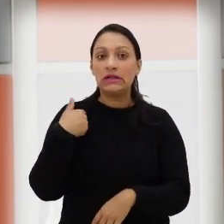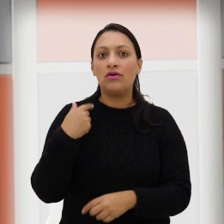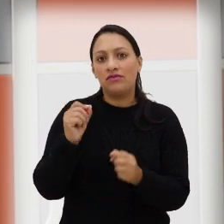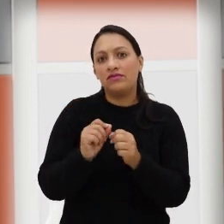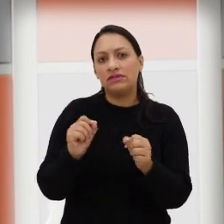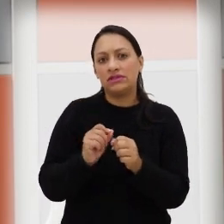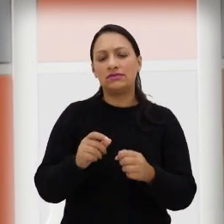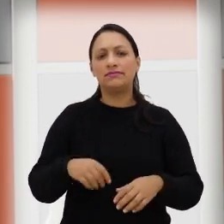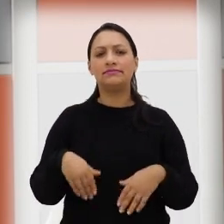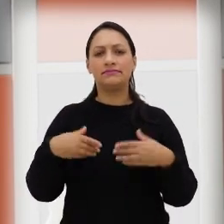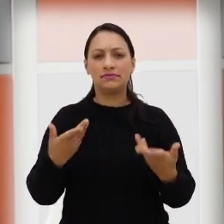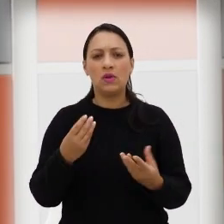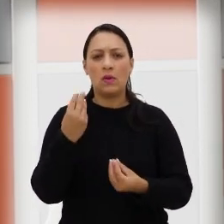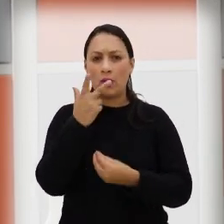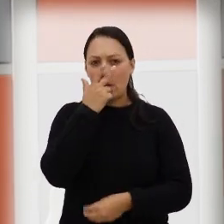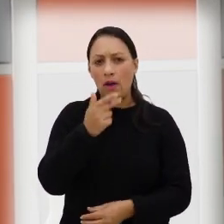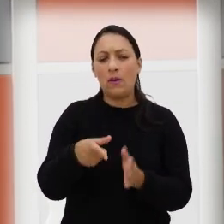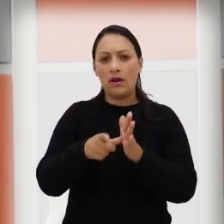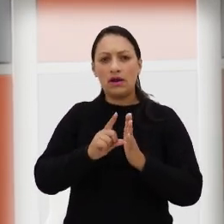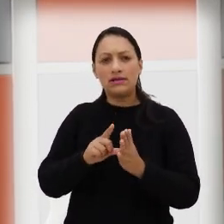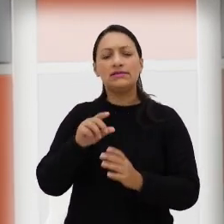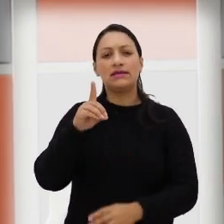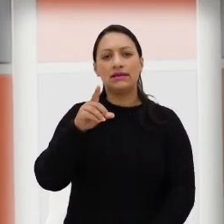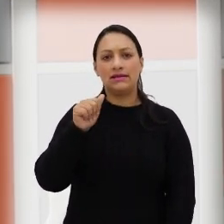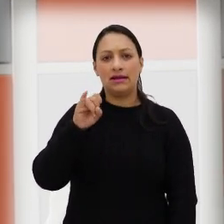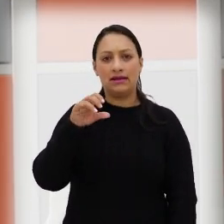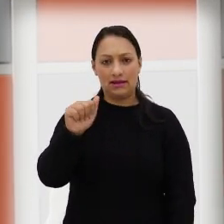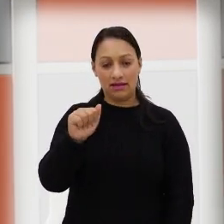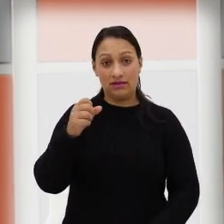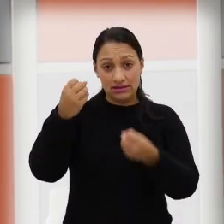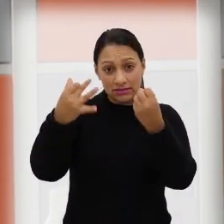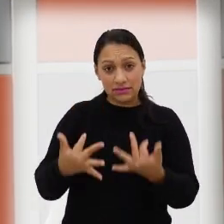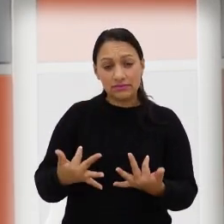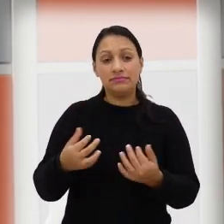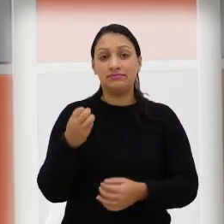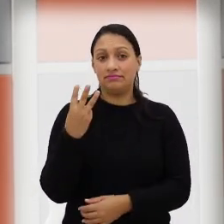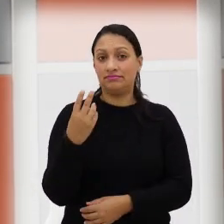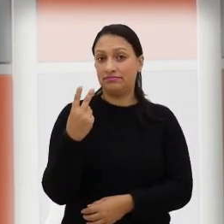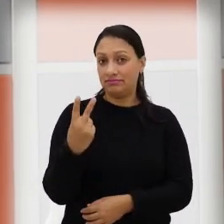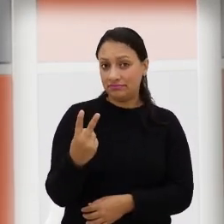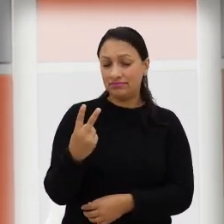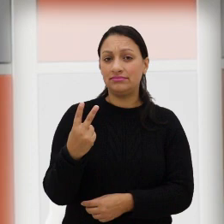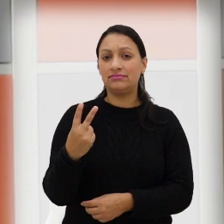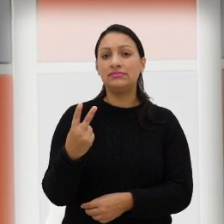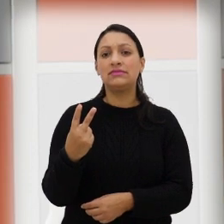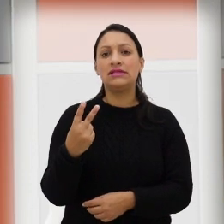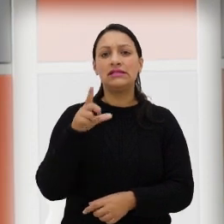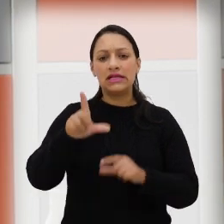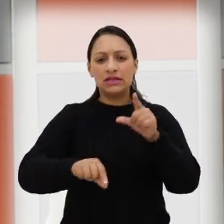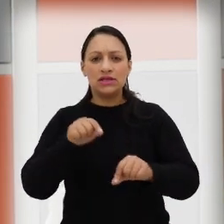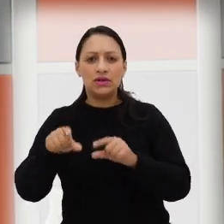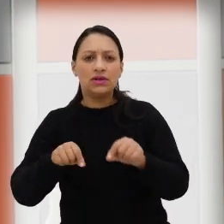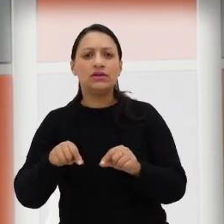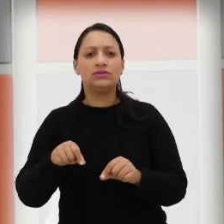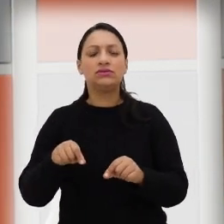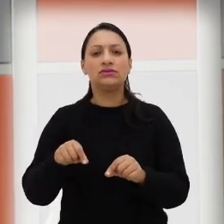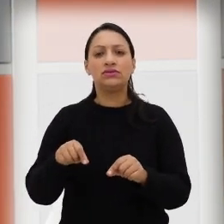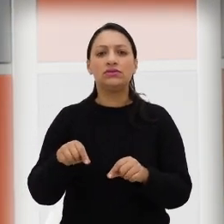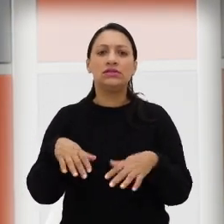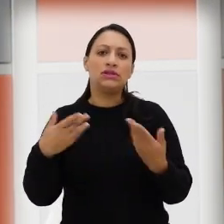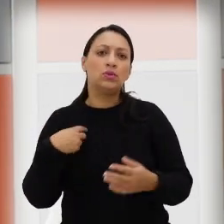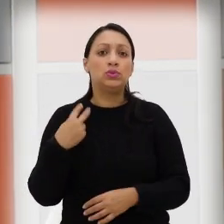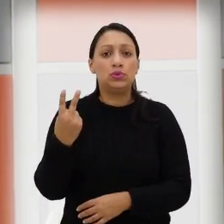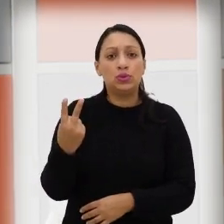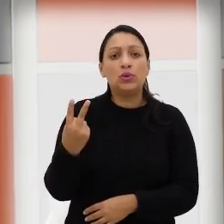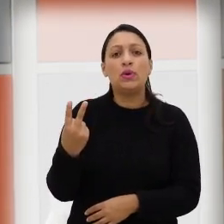Então, como a Daya comentou antes, foram 32 selecionadas para a pré-aceleração, 2 desistiram no meio do